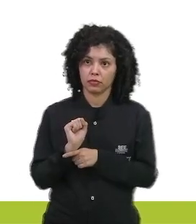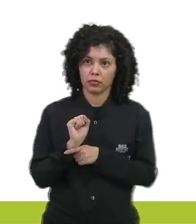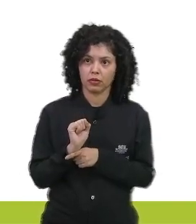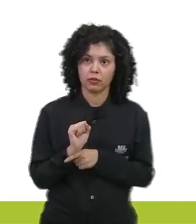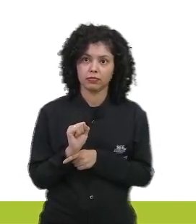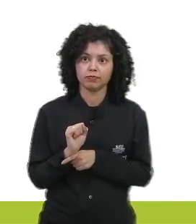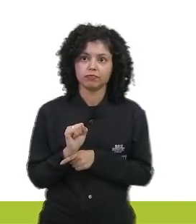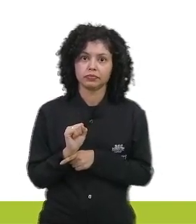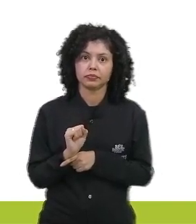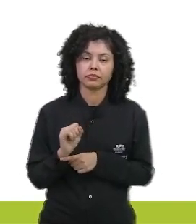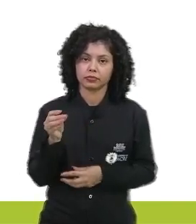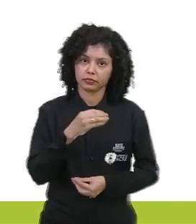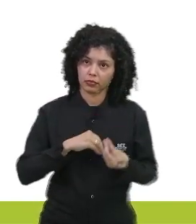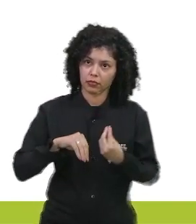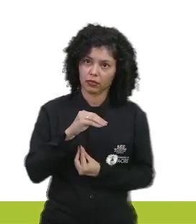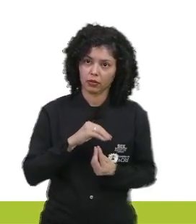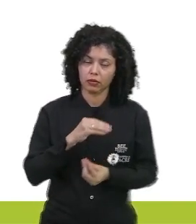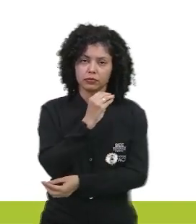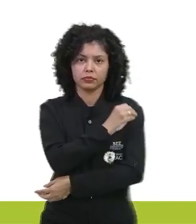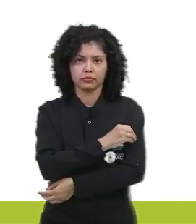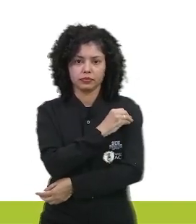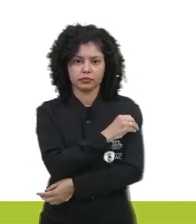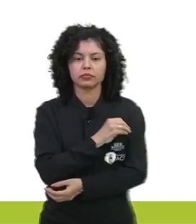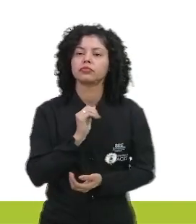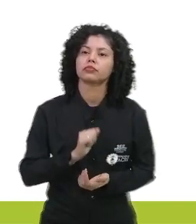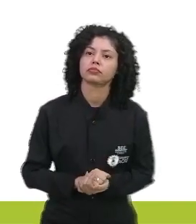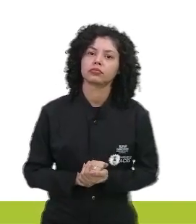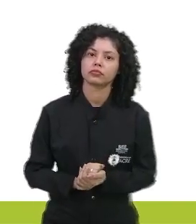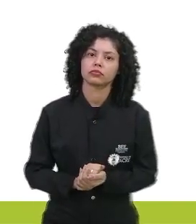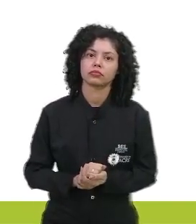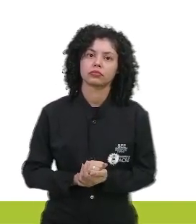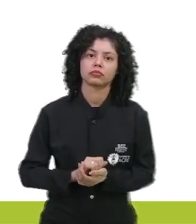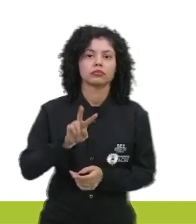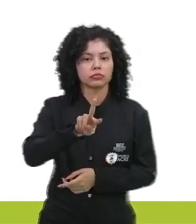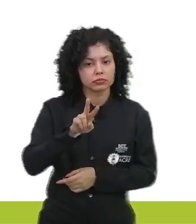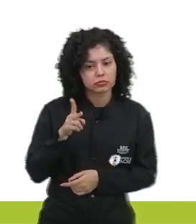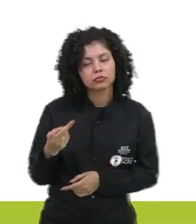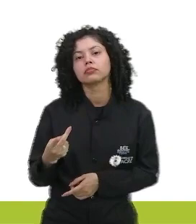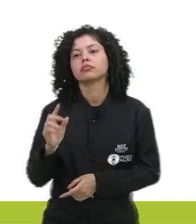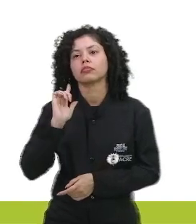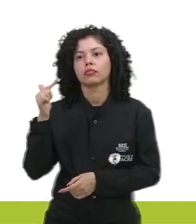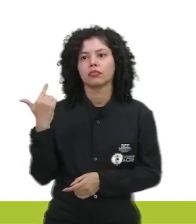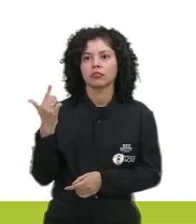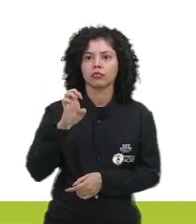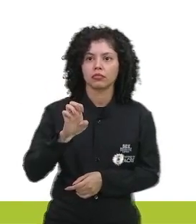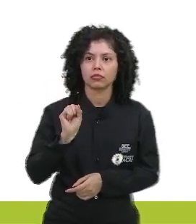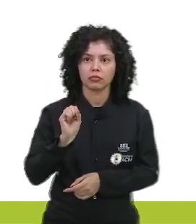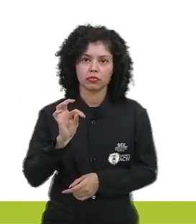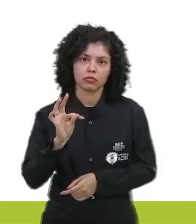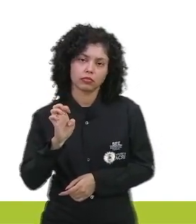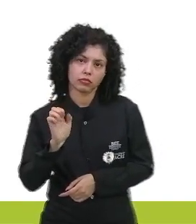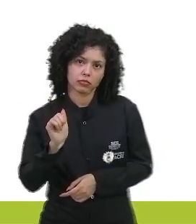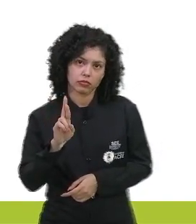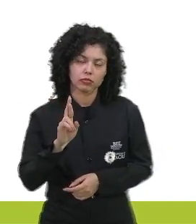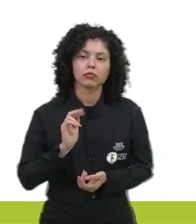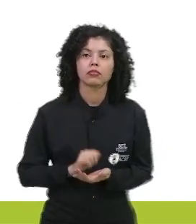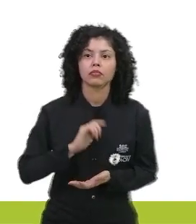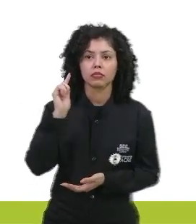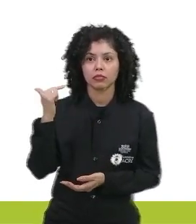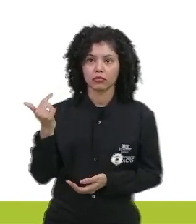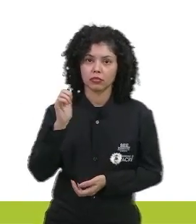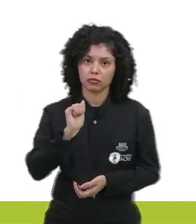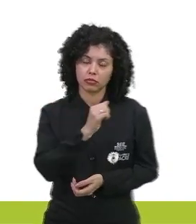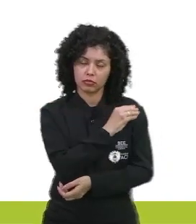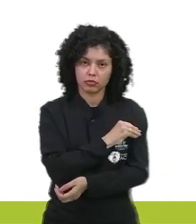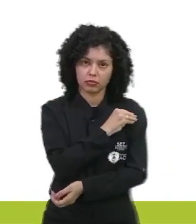originário reagindo com um álcool, se convertendo em outro éster e outro álcool. Então, essa outra molécula